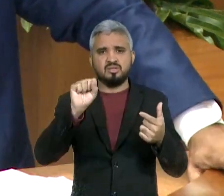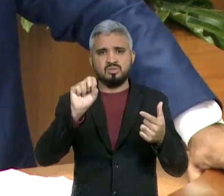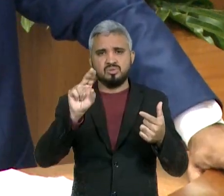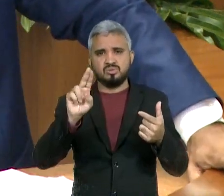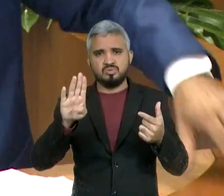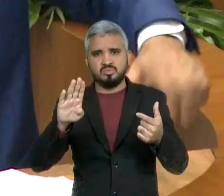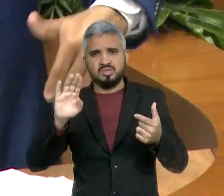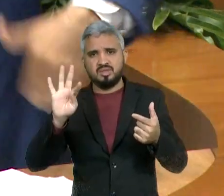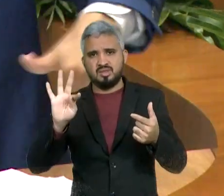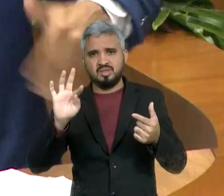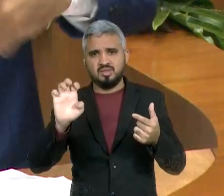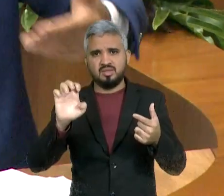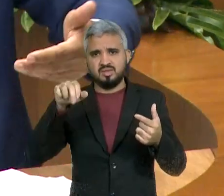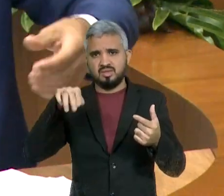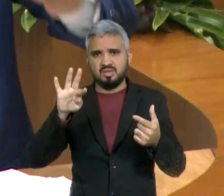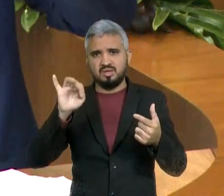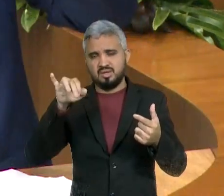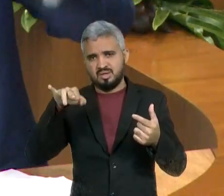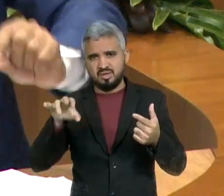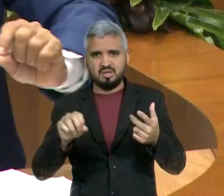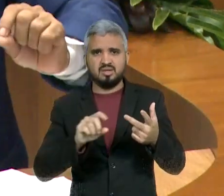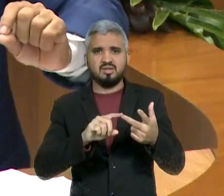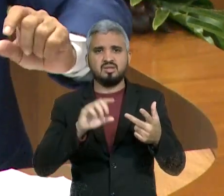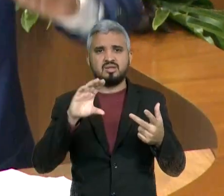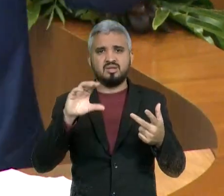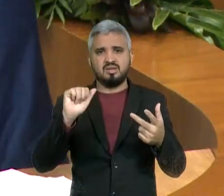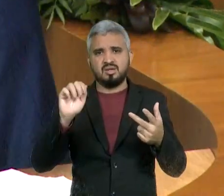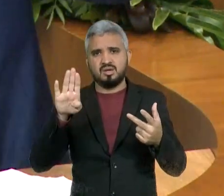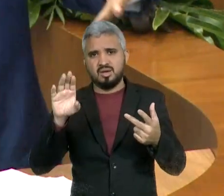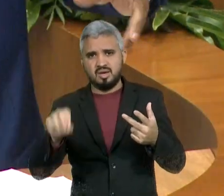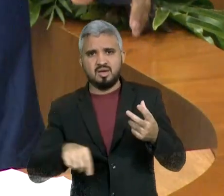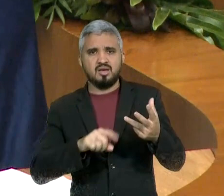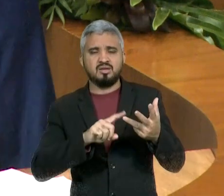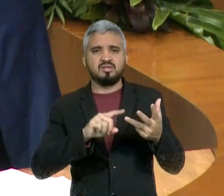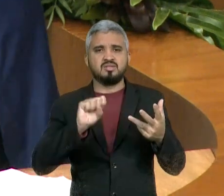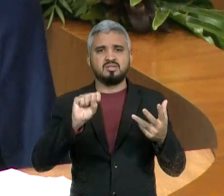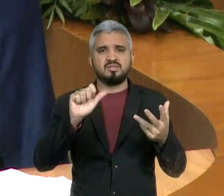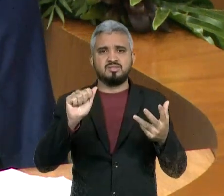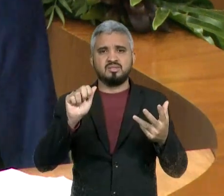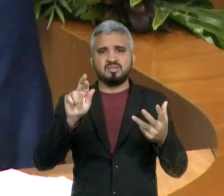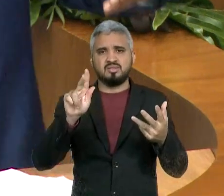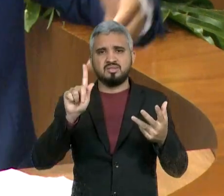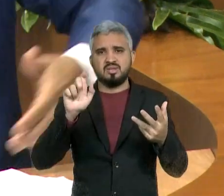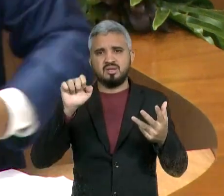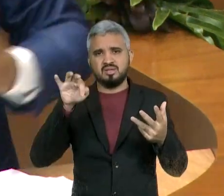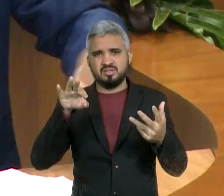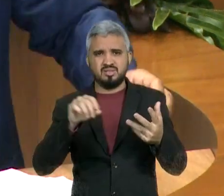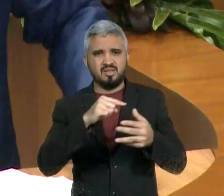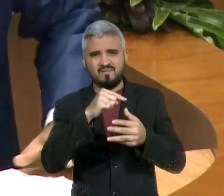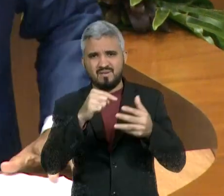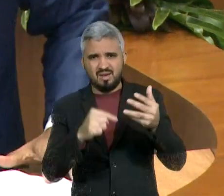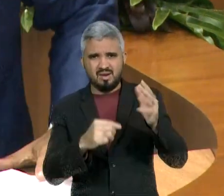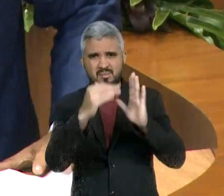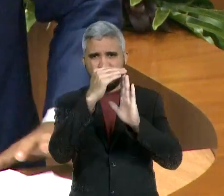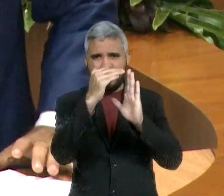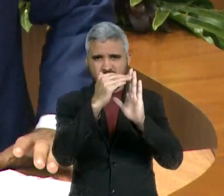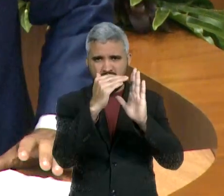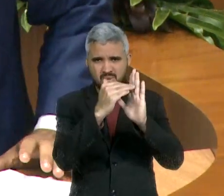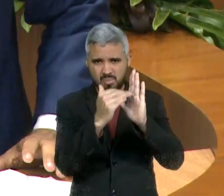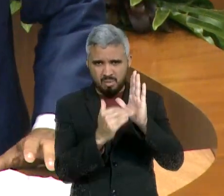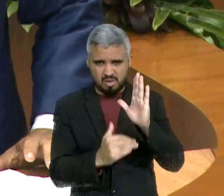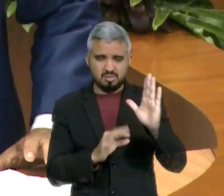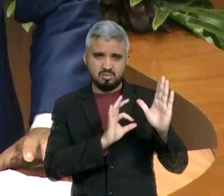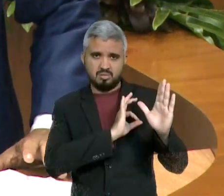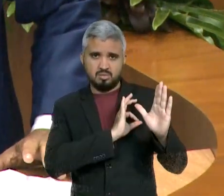de nomeação dos 1.100 aprovados e mais subjúdices remanescentes do último concurso da